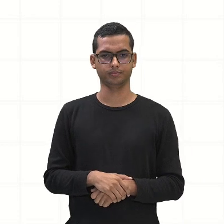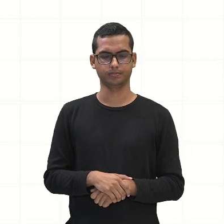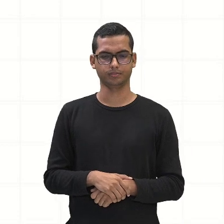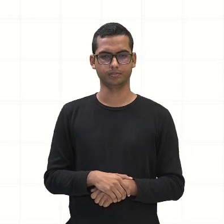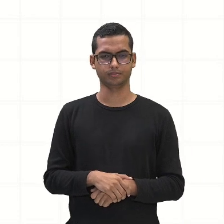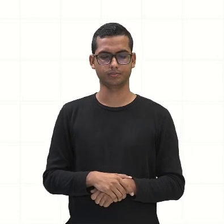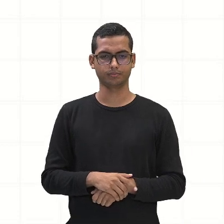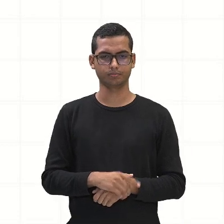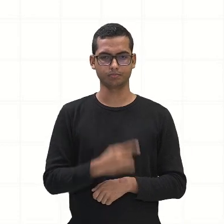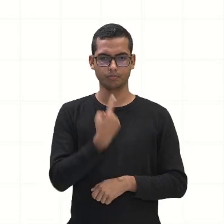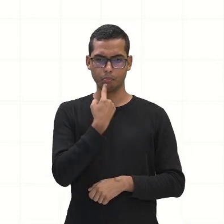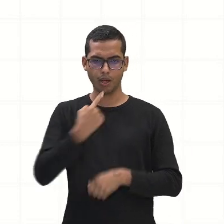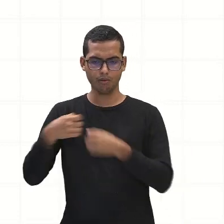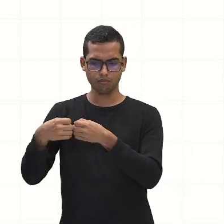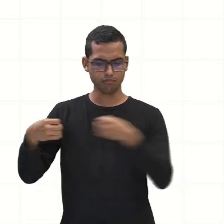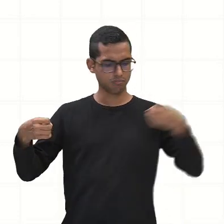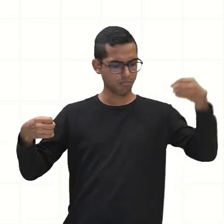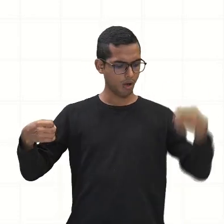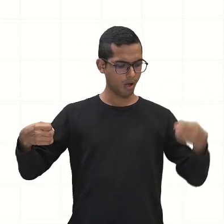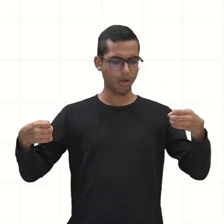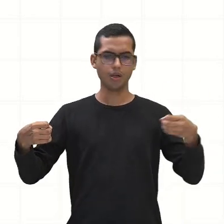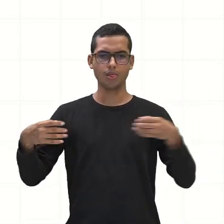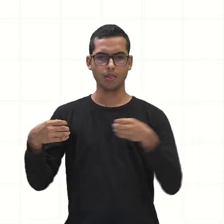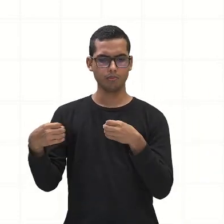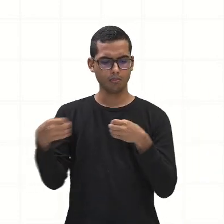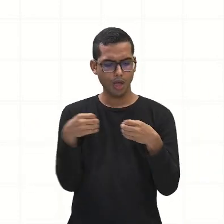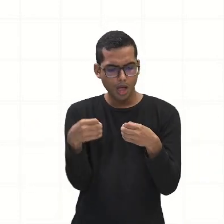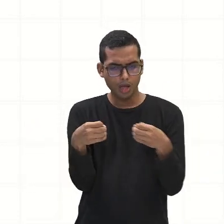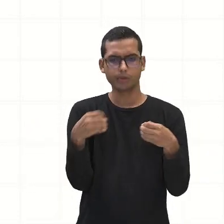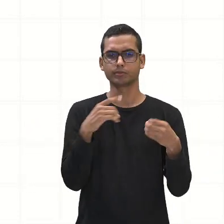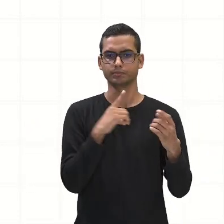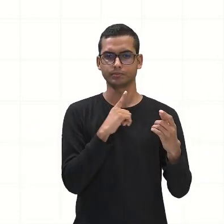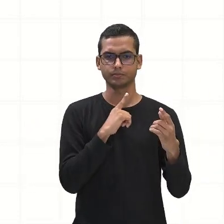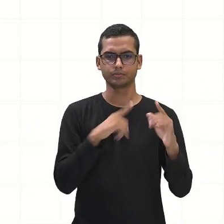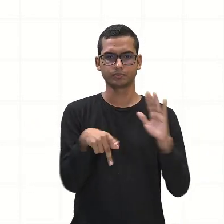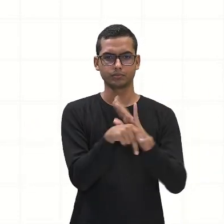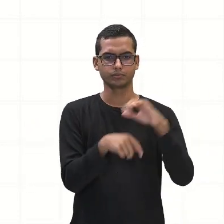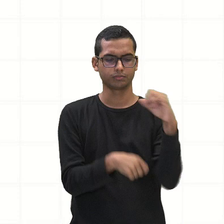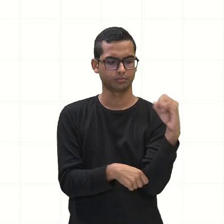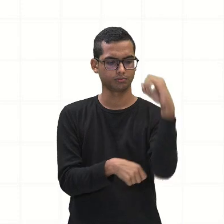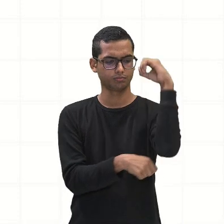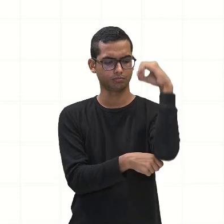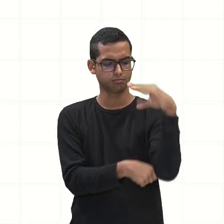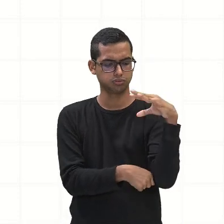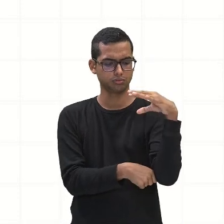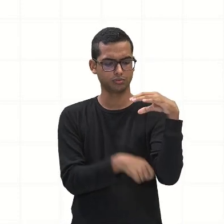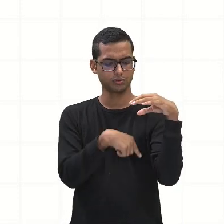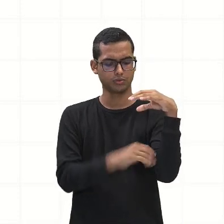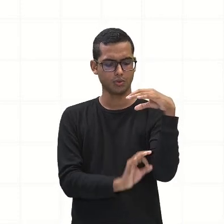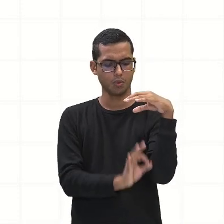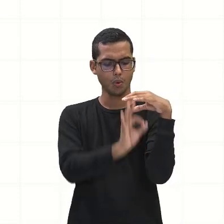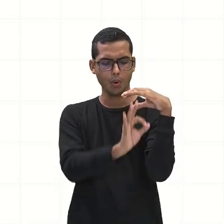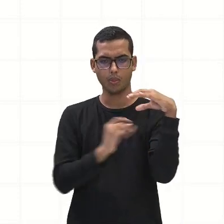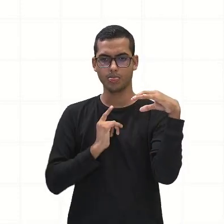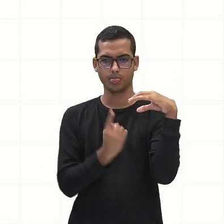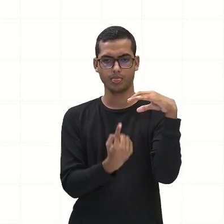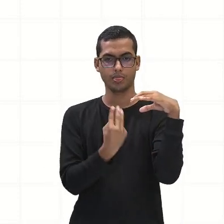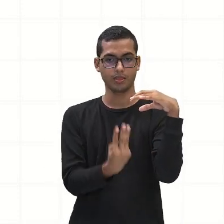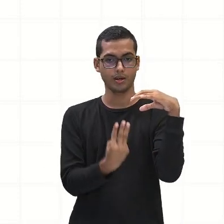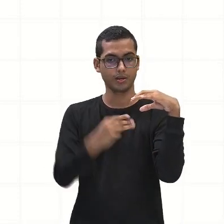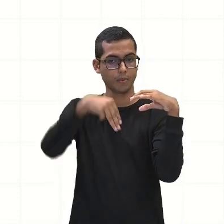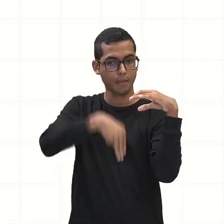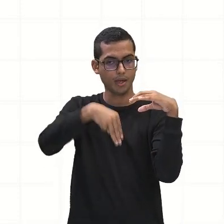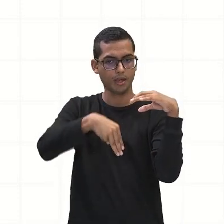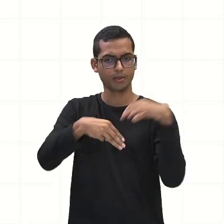o que é que nós temos? Nós temos que a sombra de um poste é 3 metros, porém, a altura do